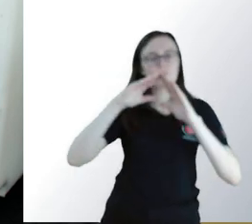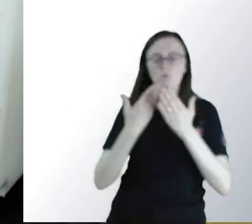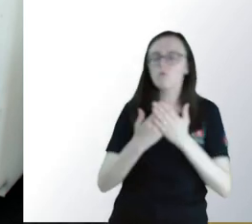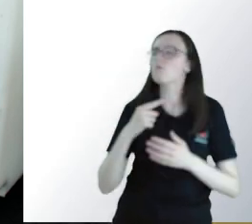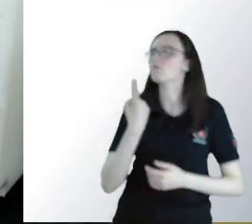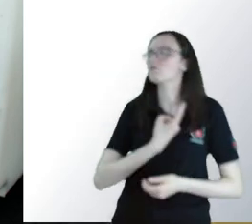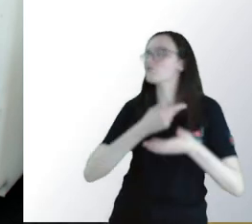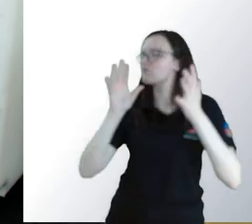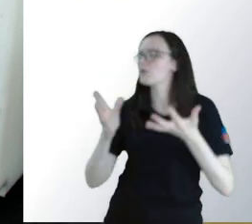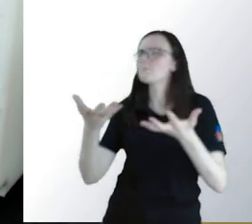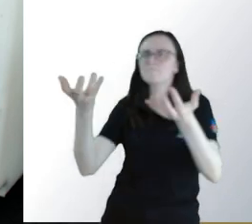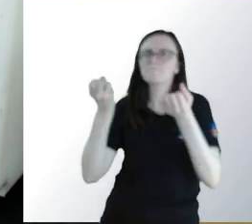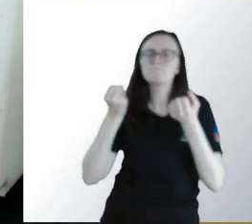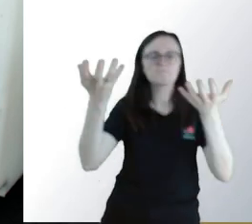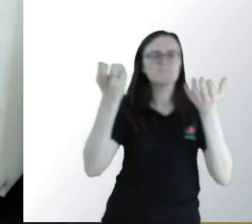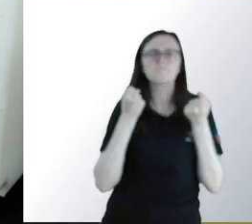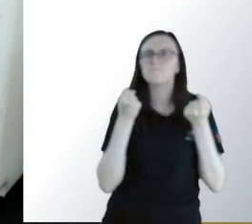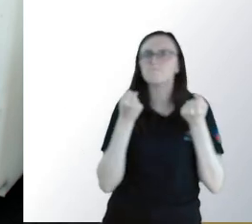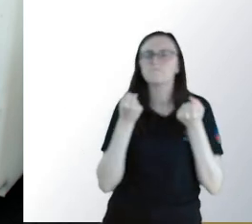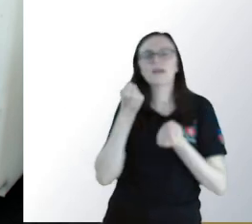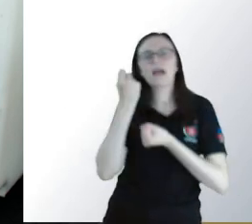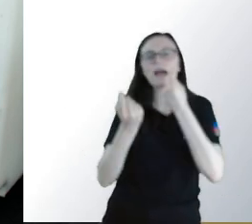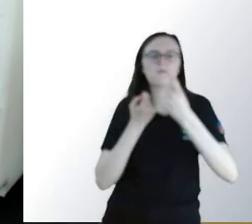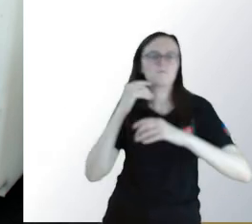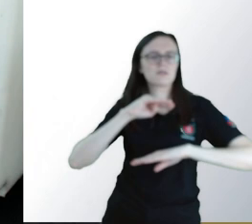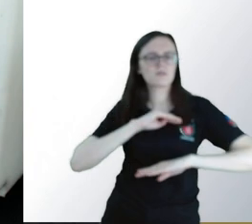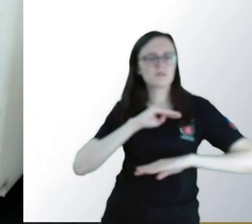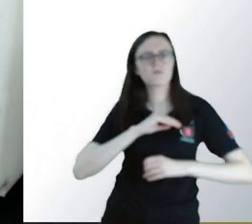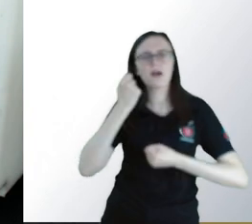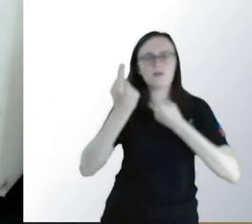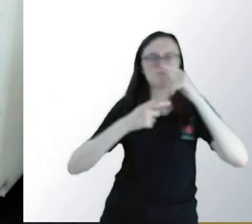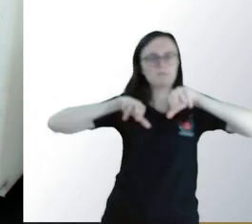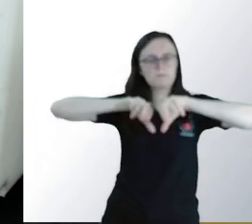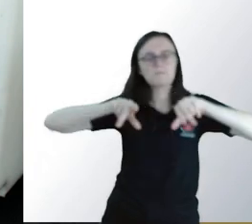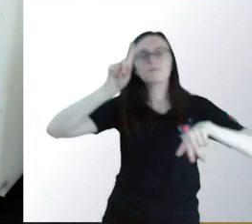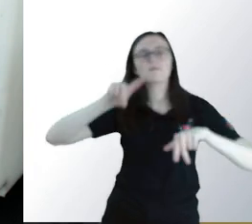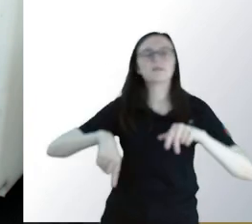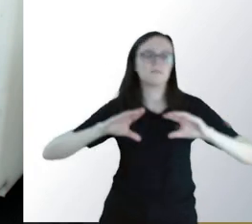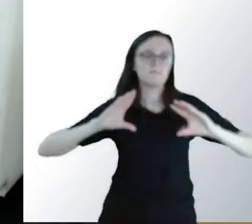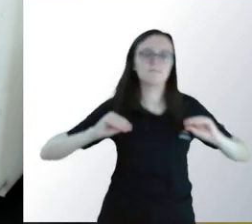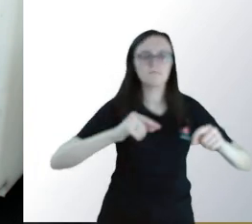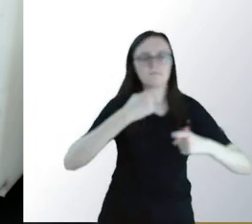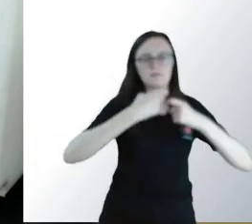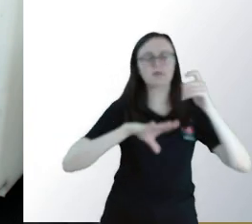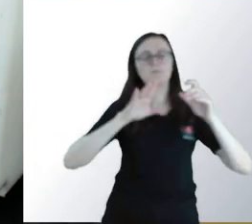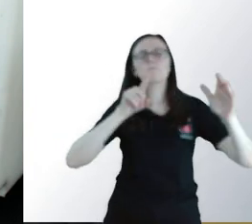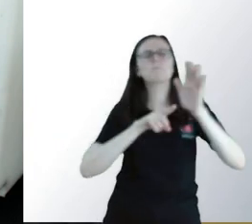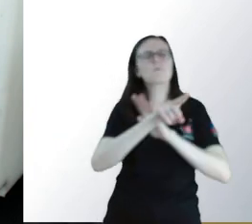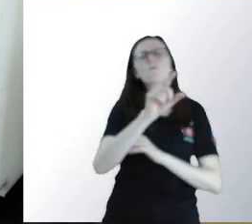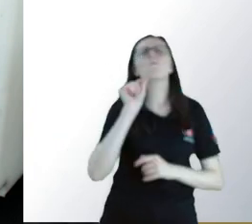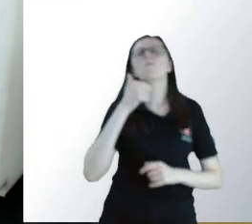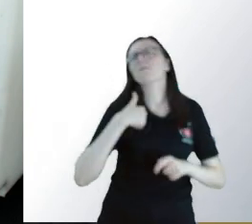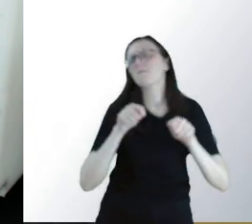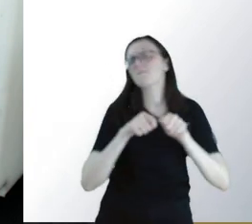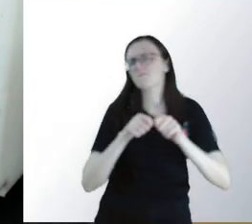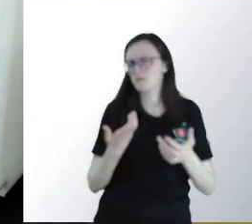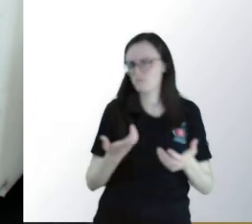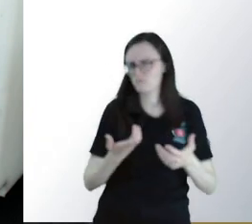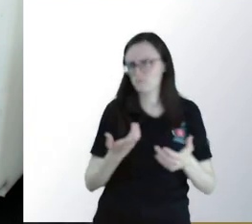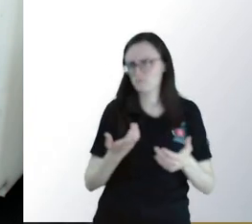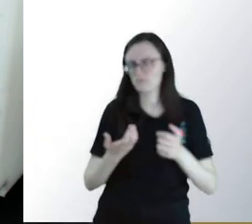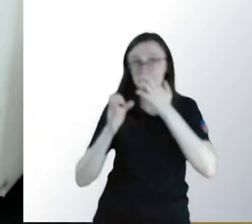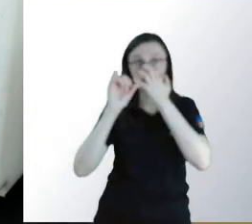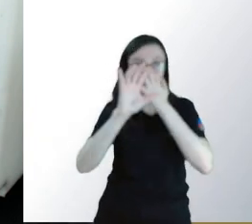gente tem recebido aí algumas questões, algumas situações de importunação. E a pergunta é, mas o que que eu faço?